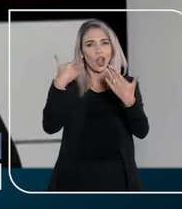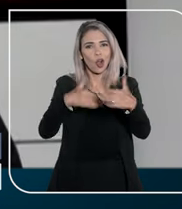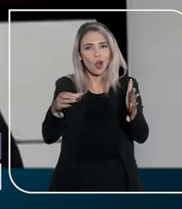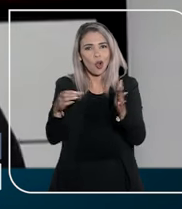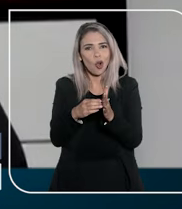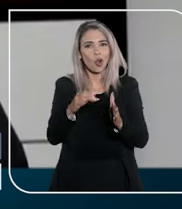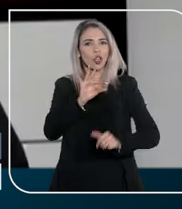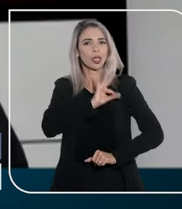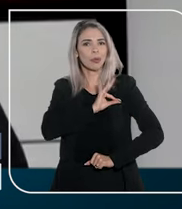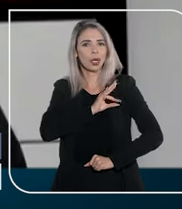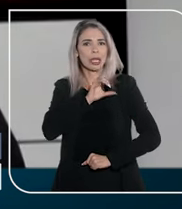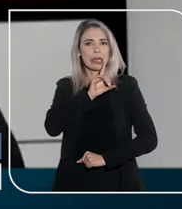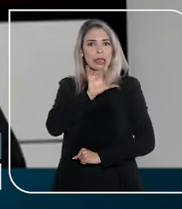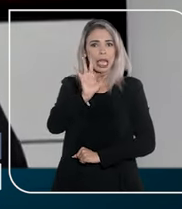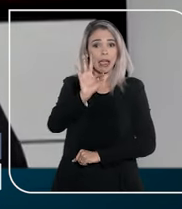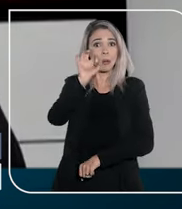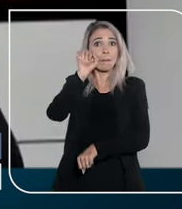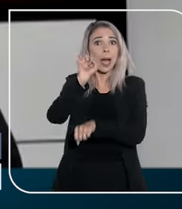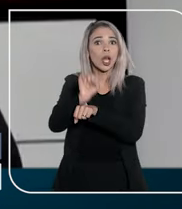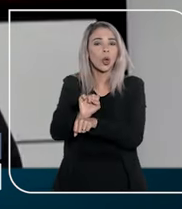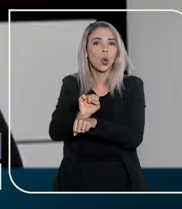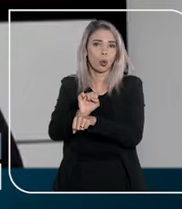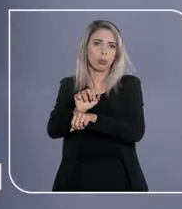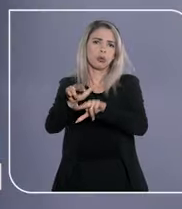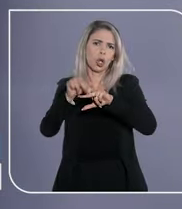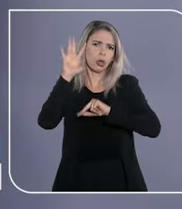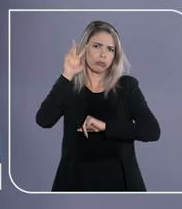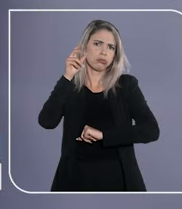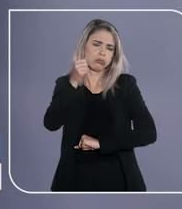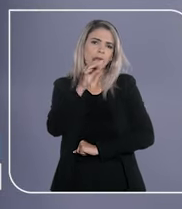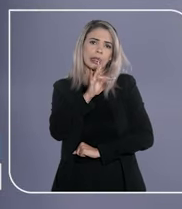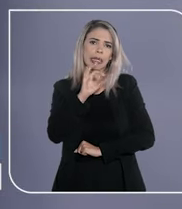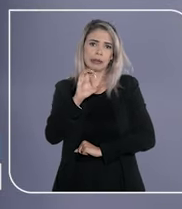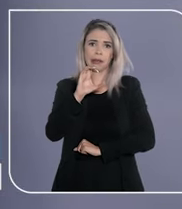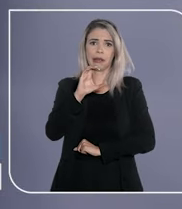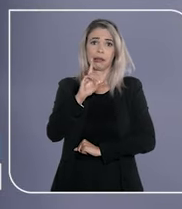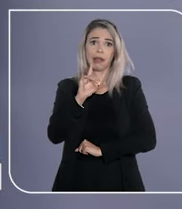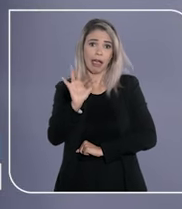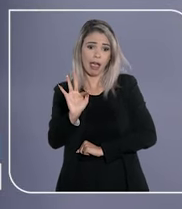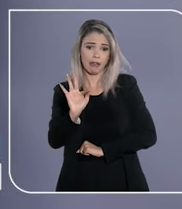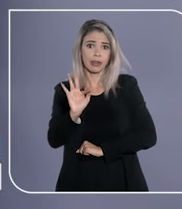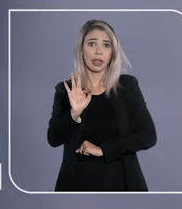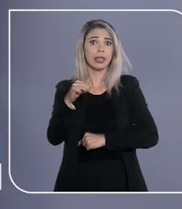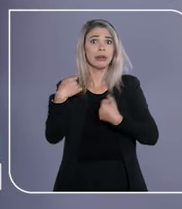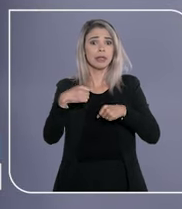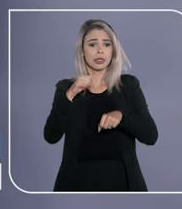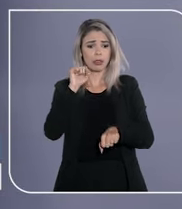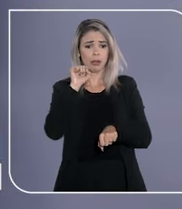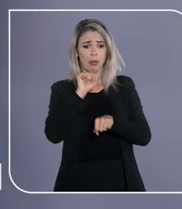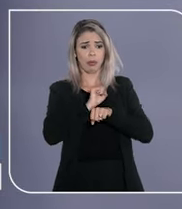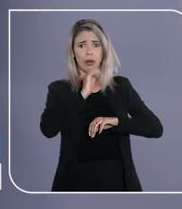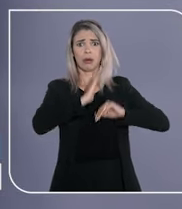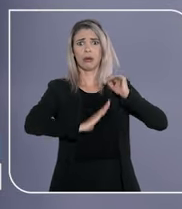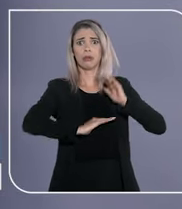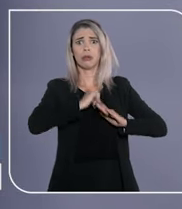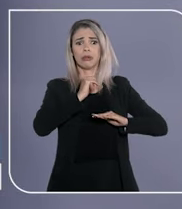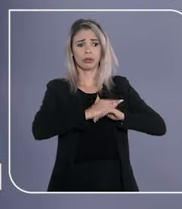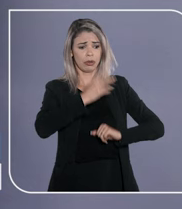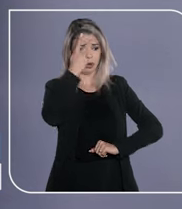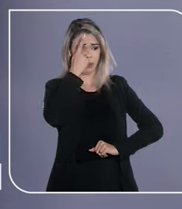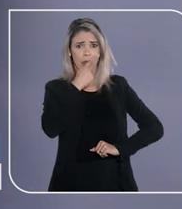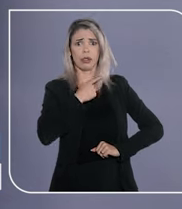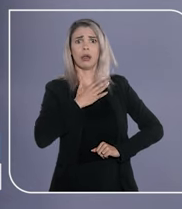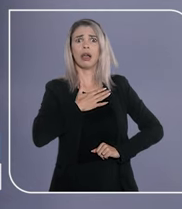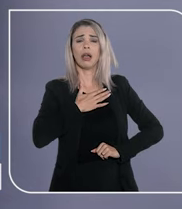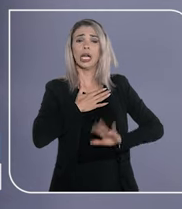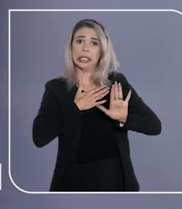Distrito Federal, que foi suspenso por decisão do Tribunal de Contas, que aí você tem que dar uma pausa na sua carreira. Olha, eu